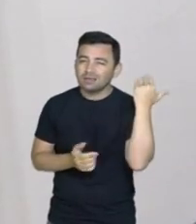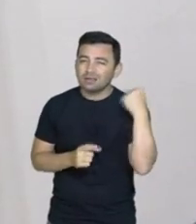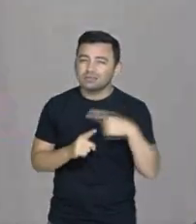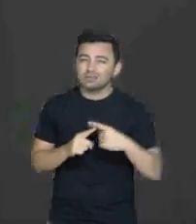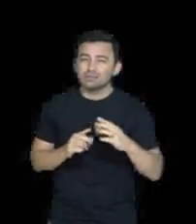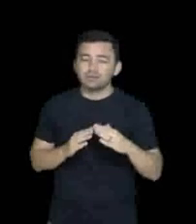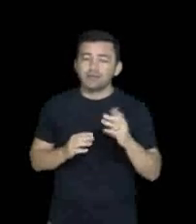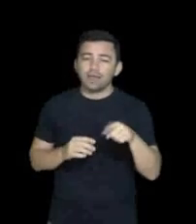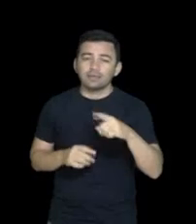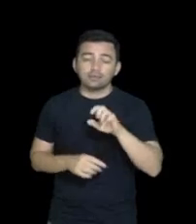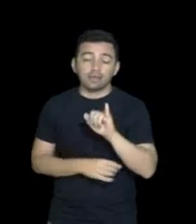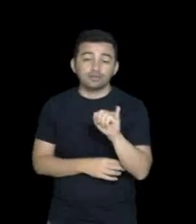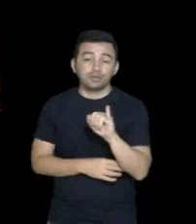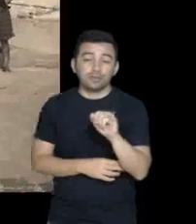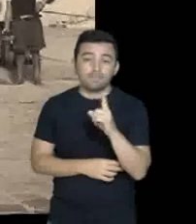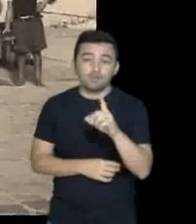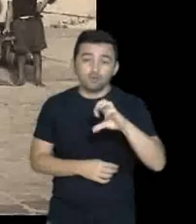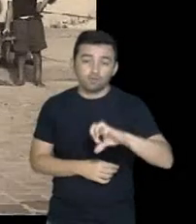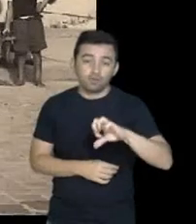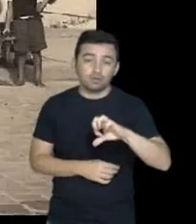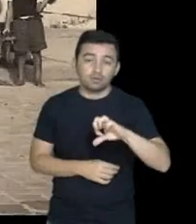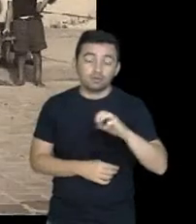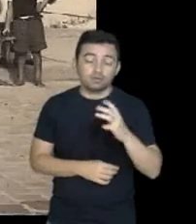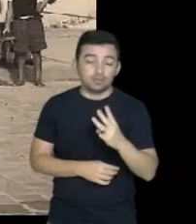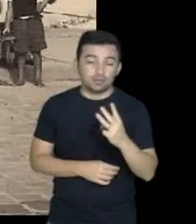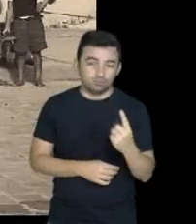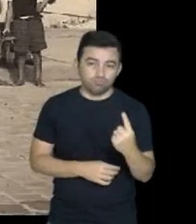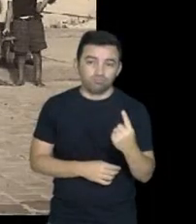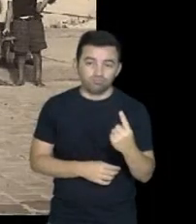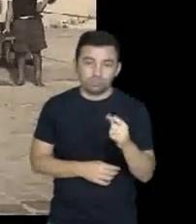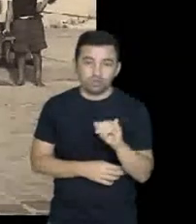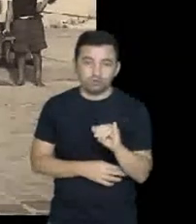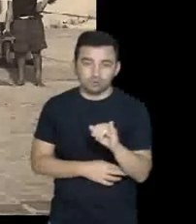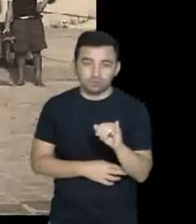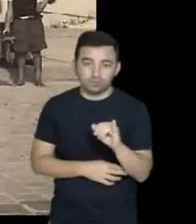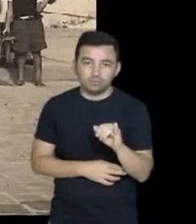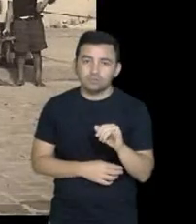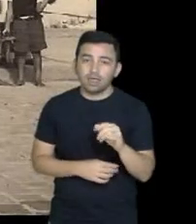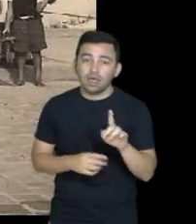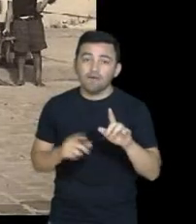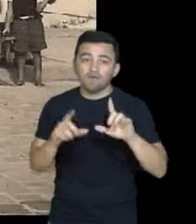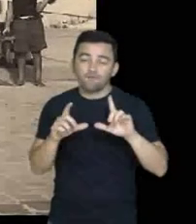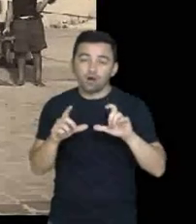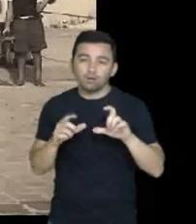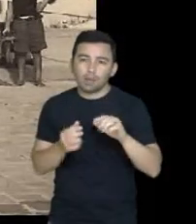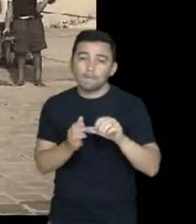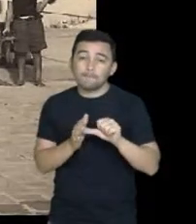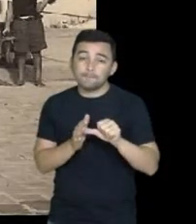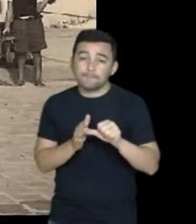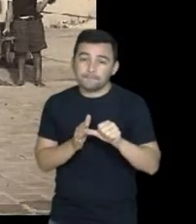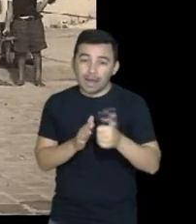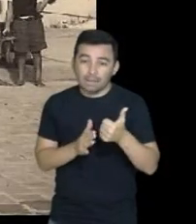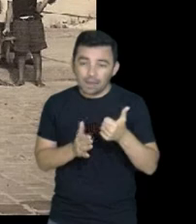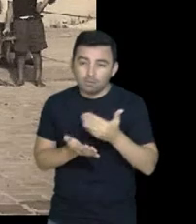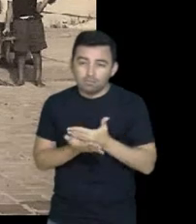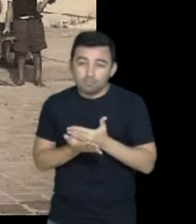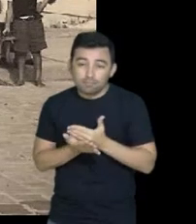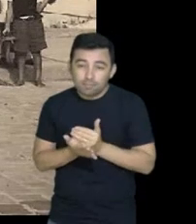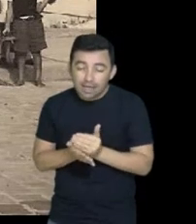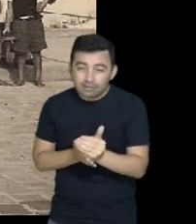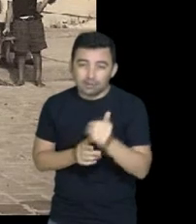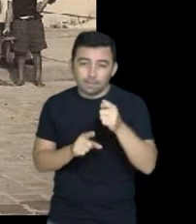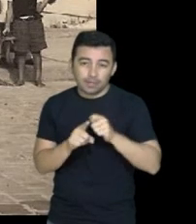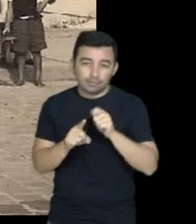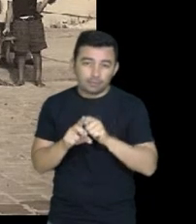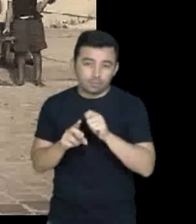de Itajaí no ano de 1931 aí está uma foto dos primeiros dias dos primeiros meses